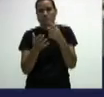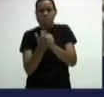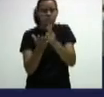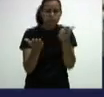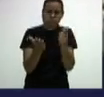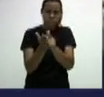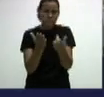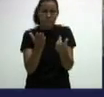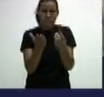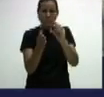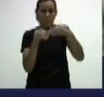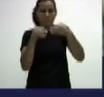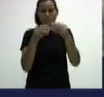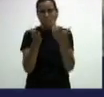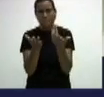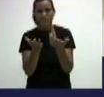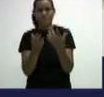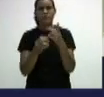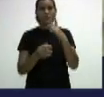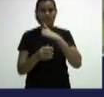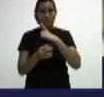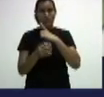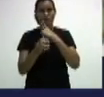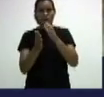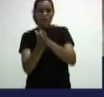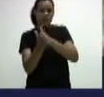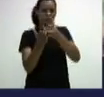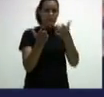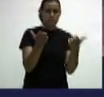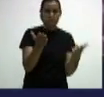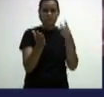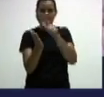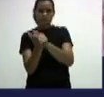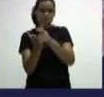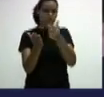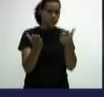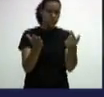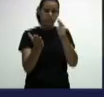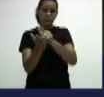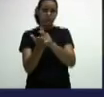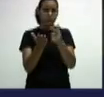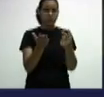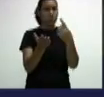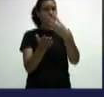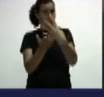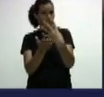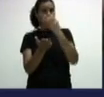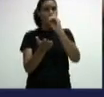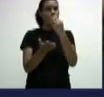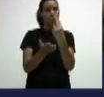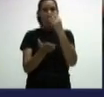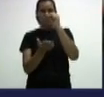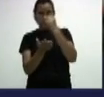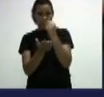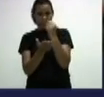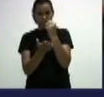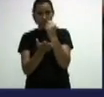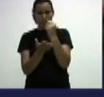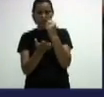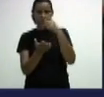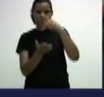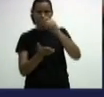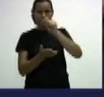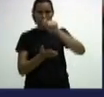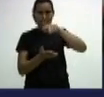tabloide? Não, ele é um... Então, ele varia. Eles são de 4 páginas, alguns meses são 8 páginas, né? Com uma tiragem mensal.